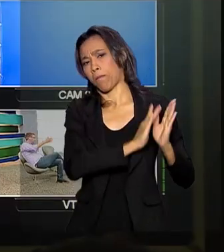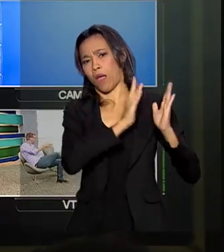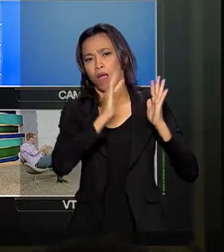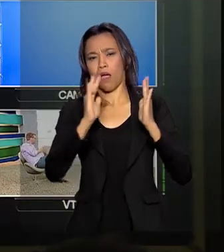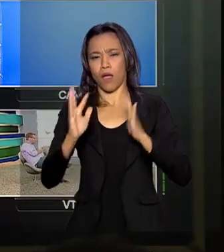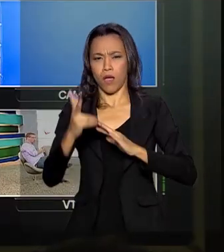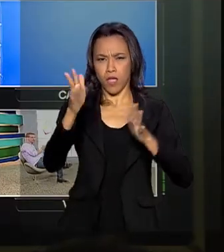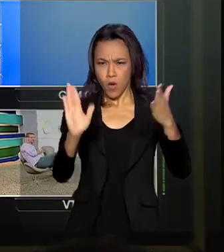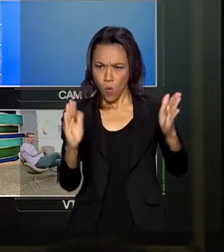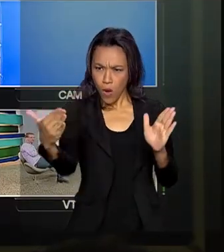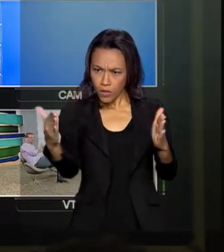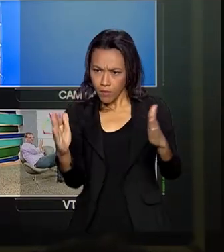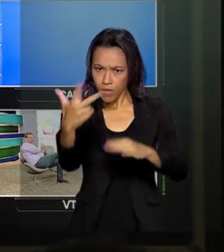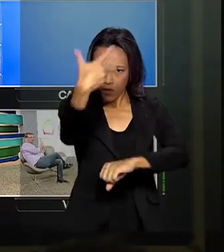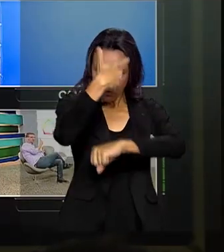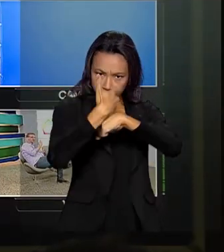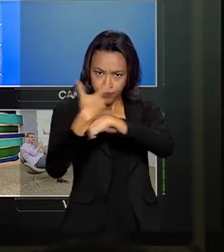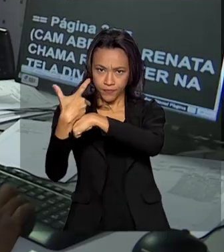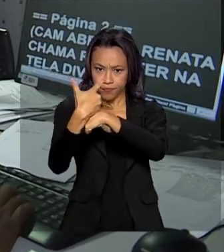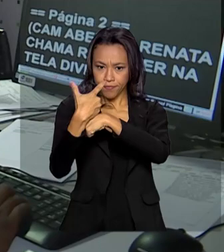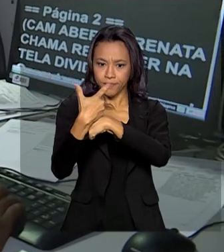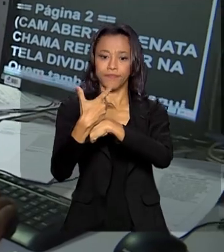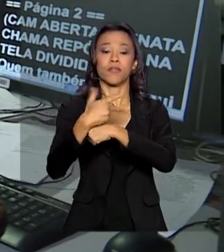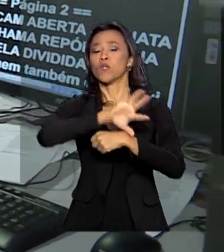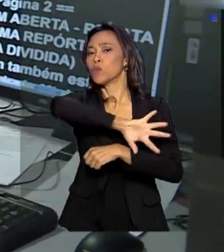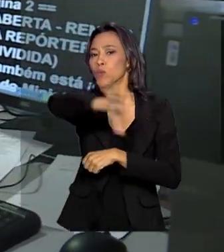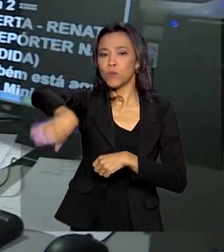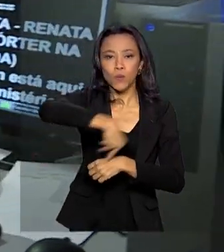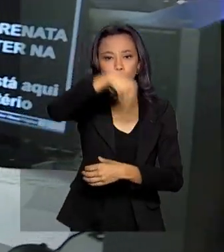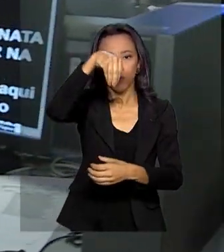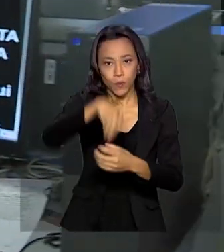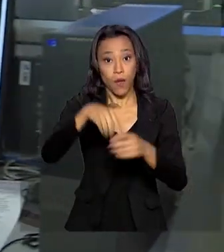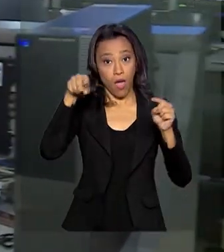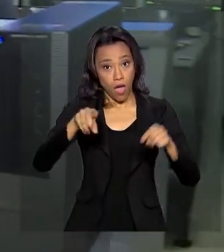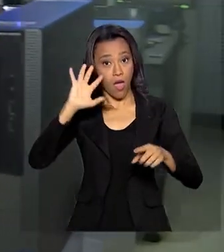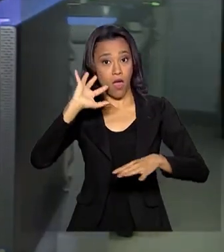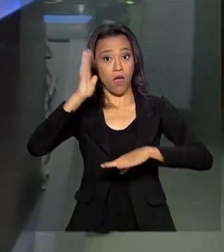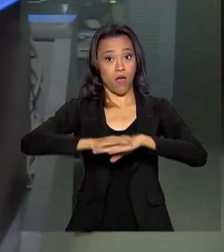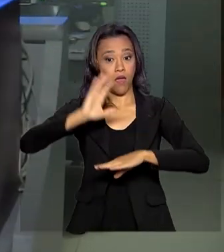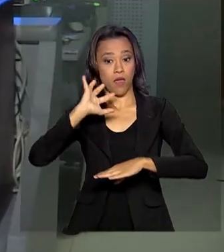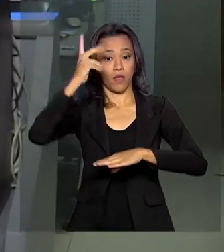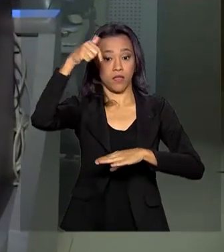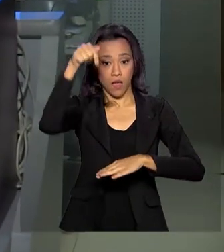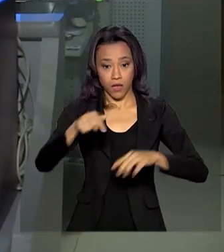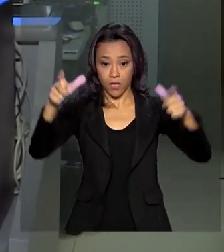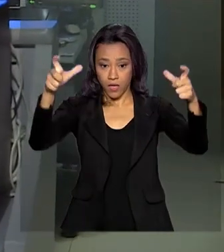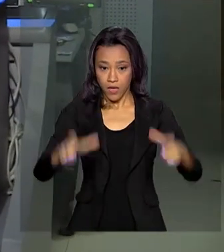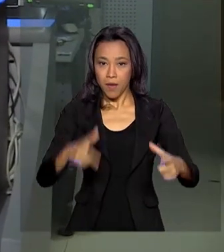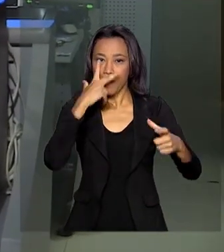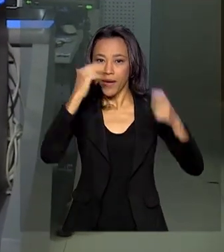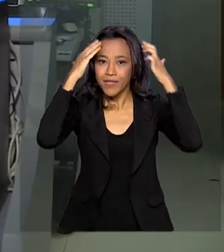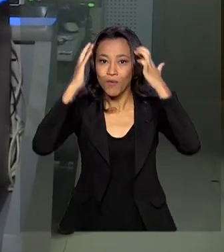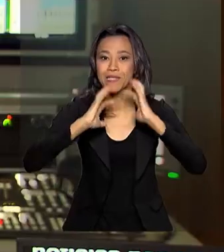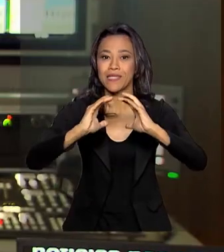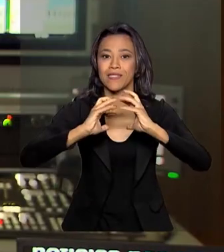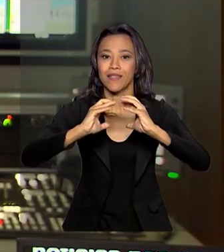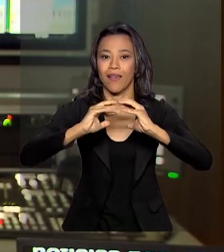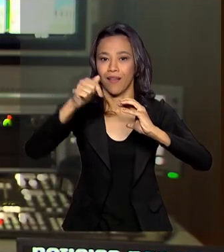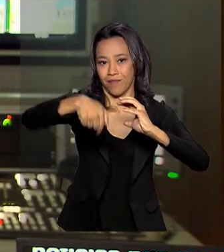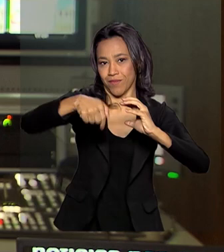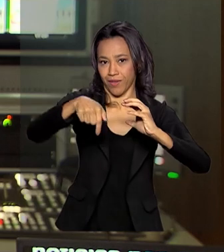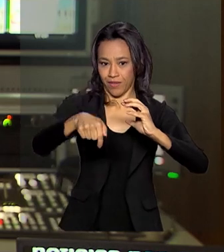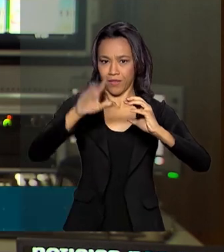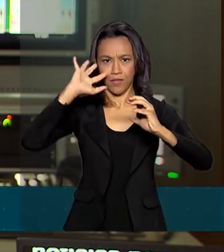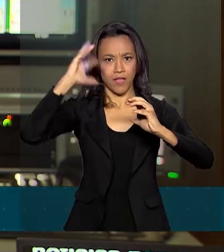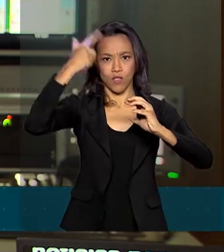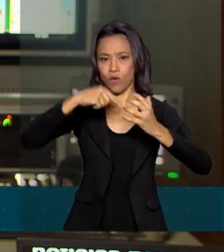enquadramento dos apresentadores no estúdio. Tudo é decidido aqui. O suíter é o cérebro da TV Brasil e durante